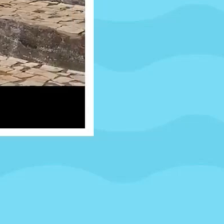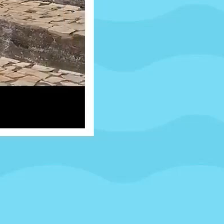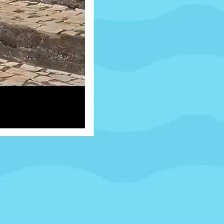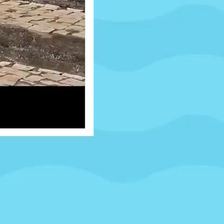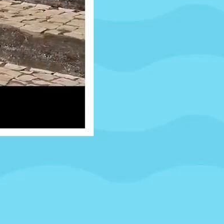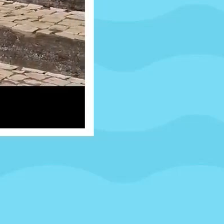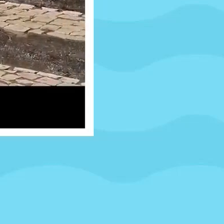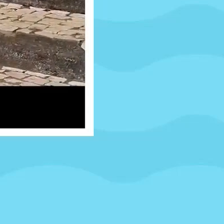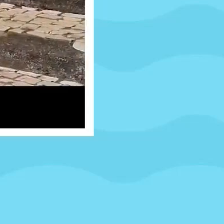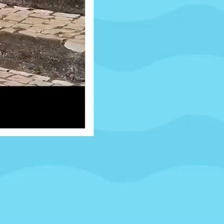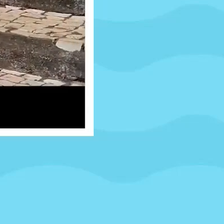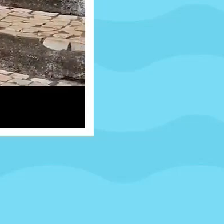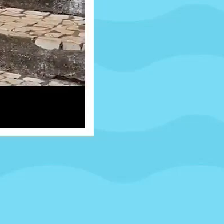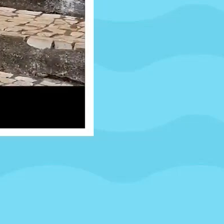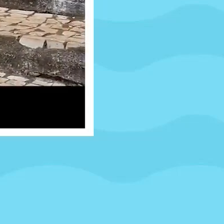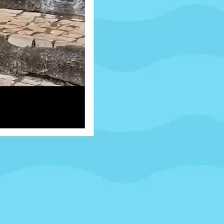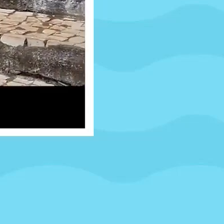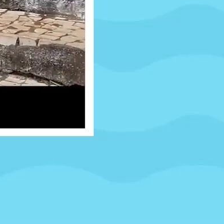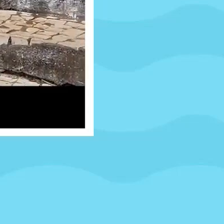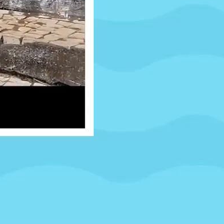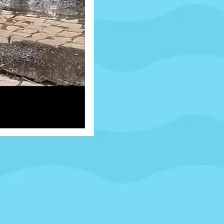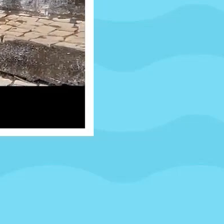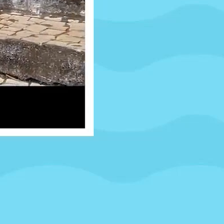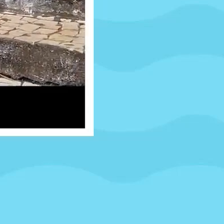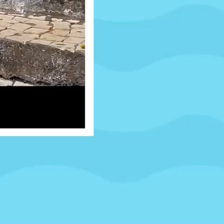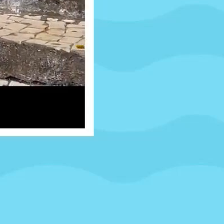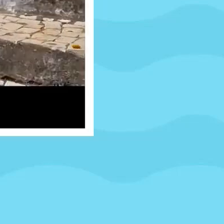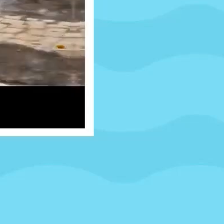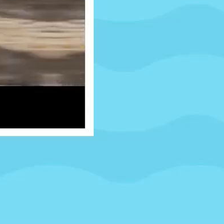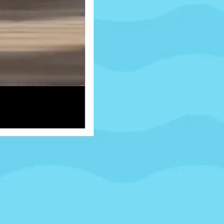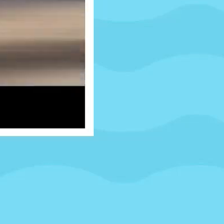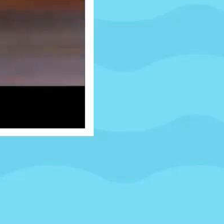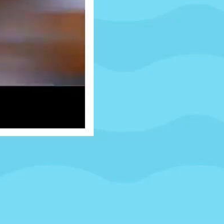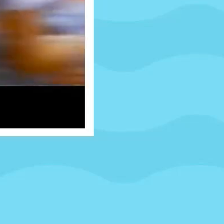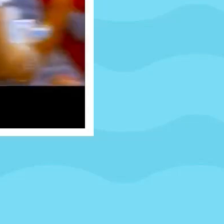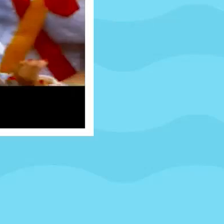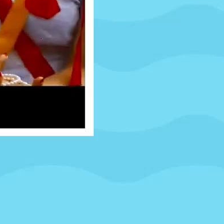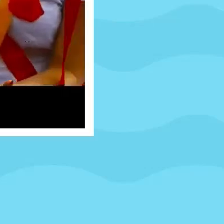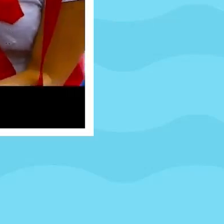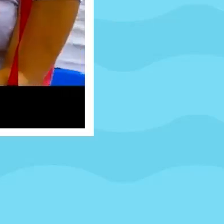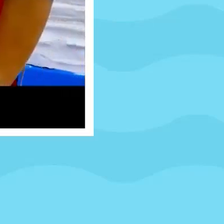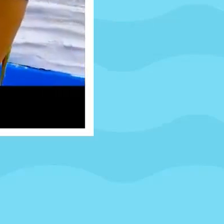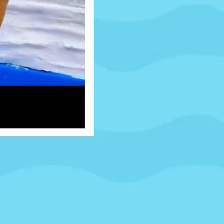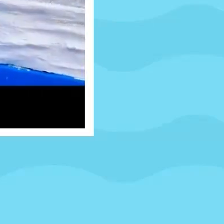na alegria de poder te encontrar.